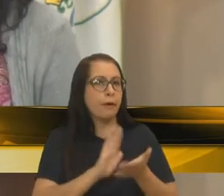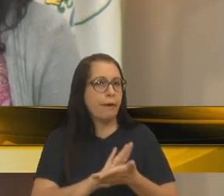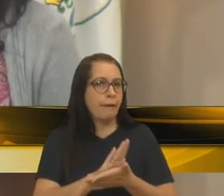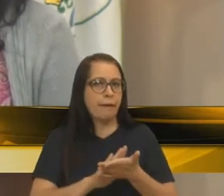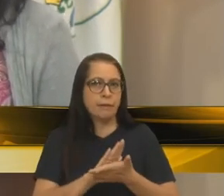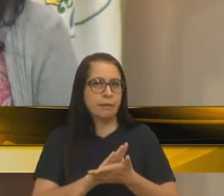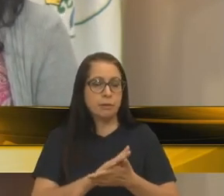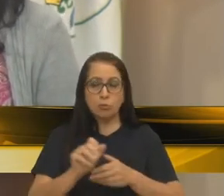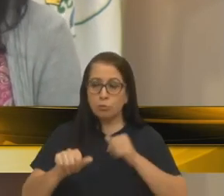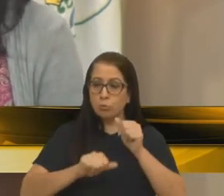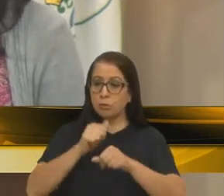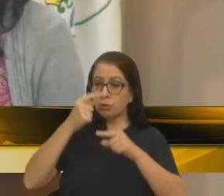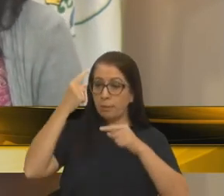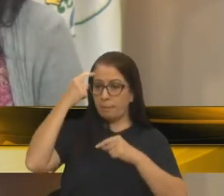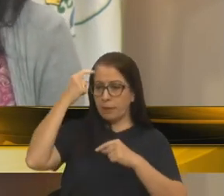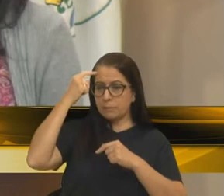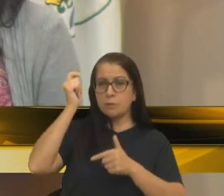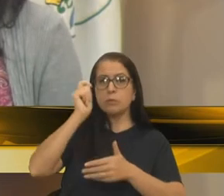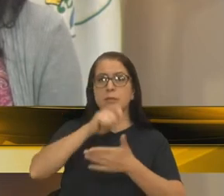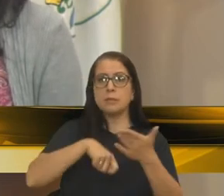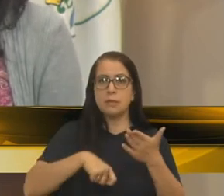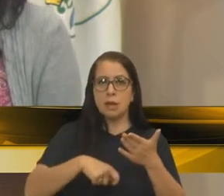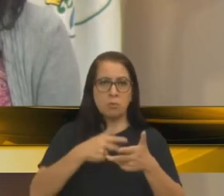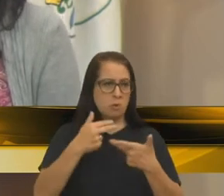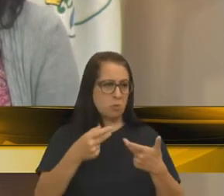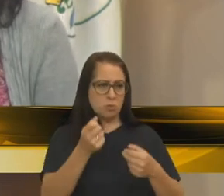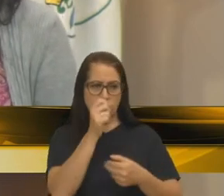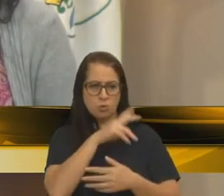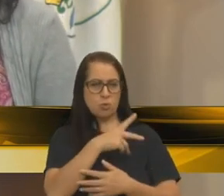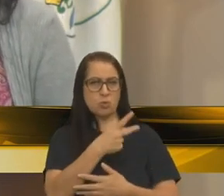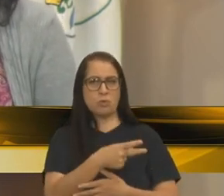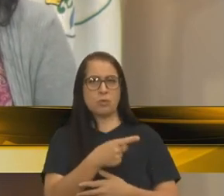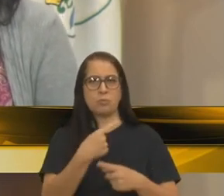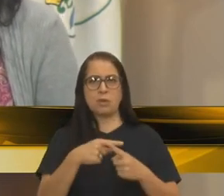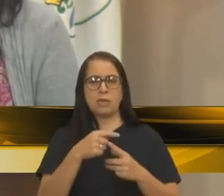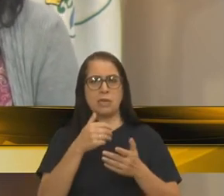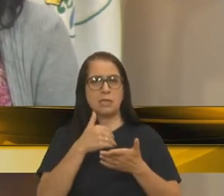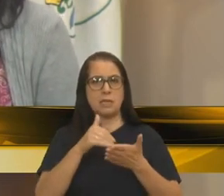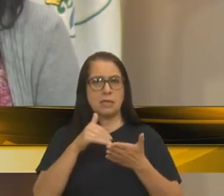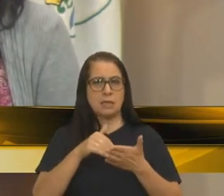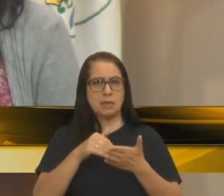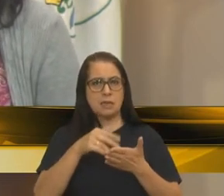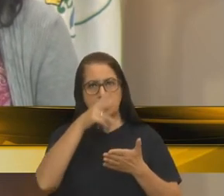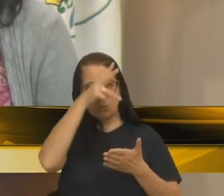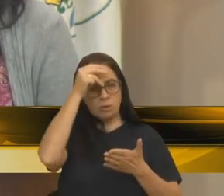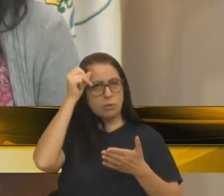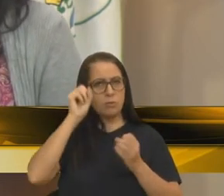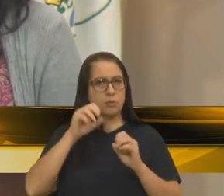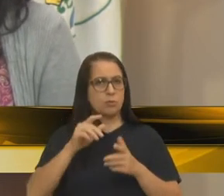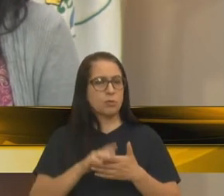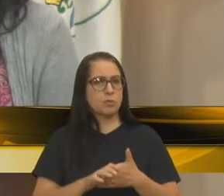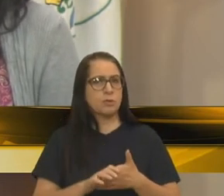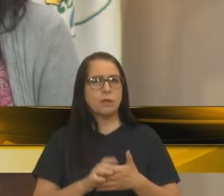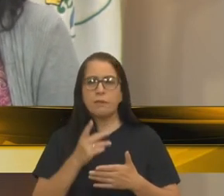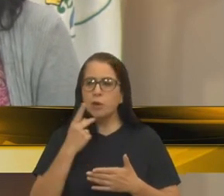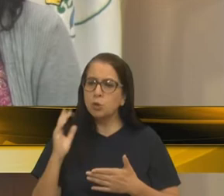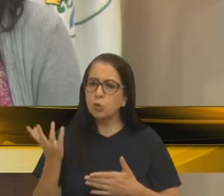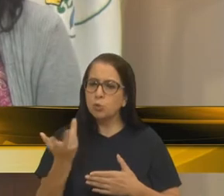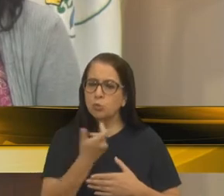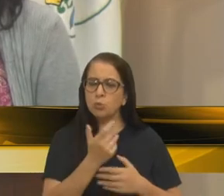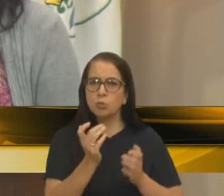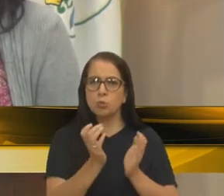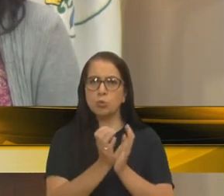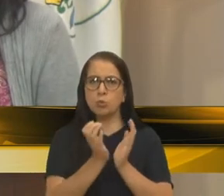teu pensamento ou assinar uma insanidade dessa, só porque tu é secretária municipal de Educação, e colocar toda uma rede de